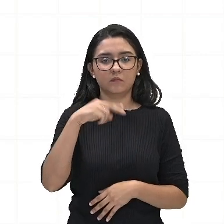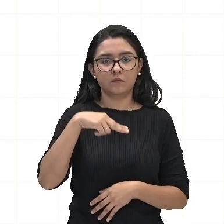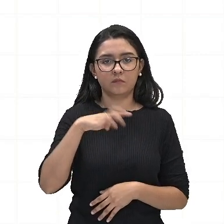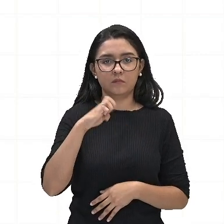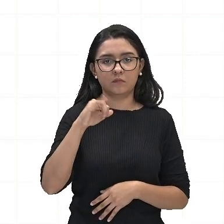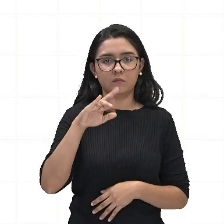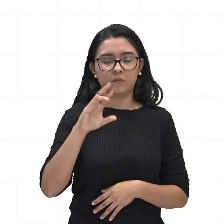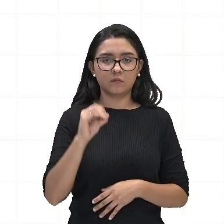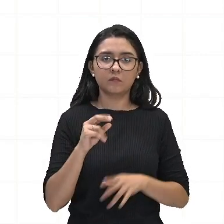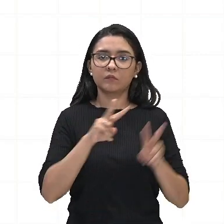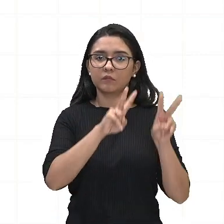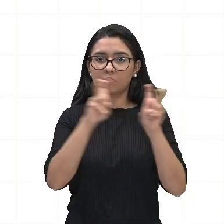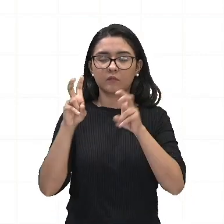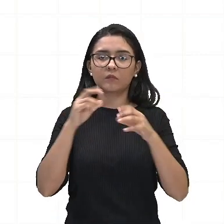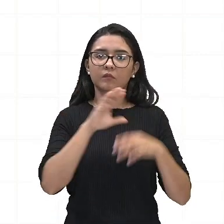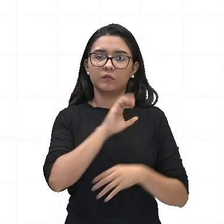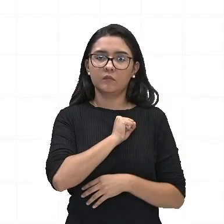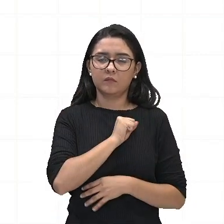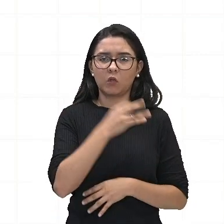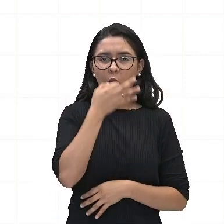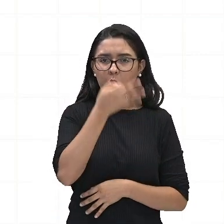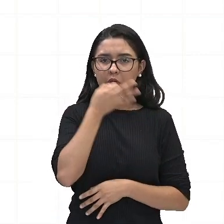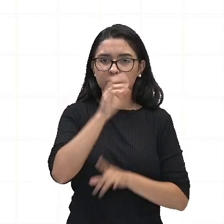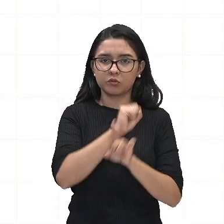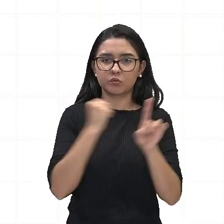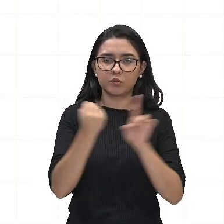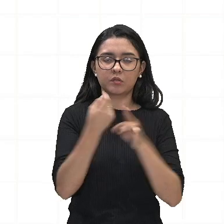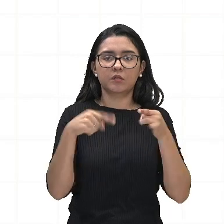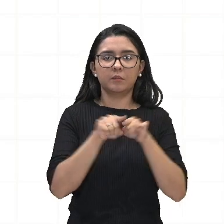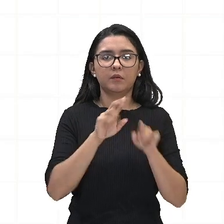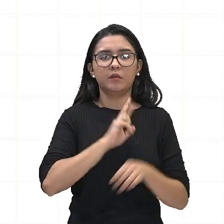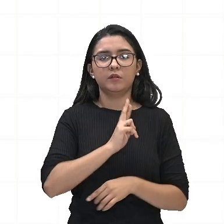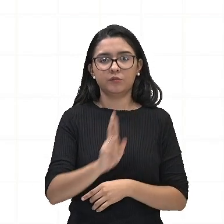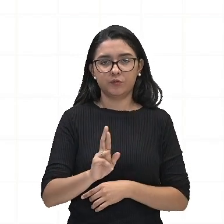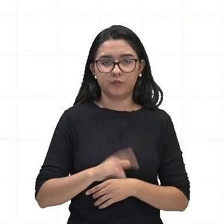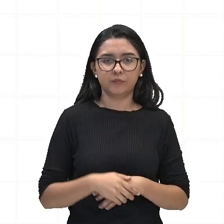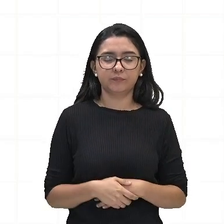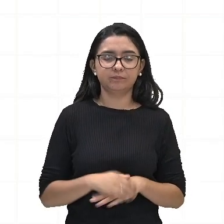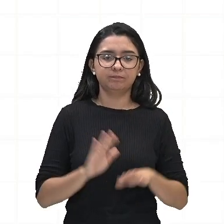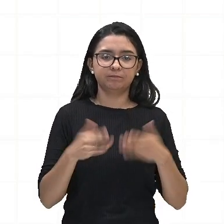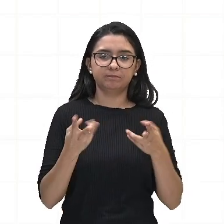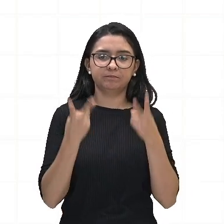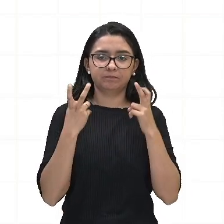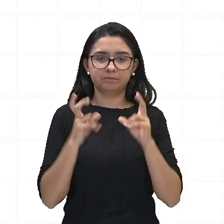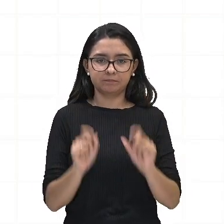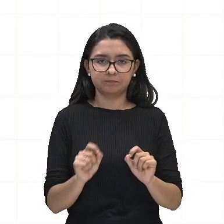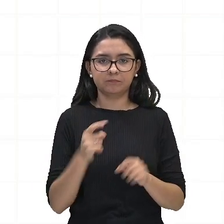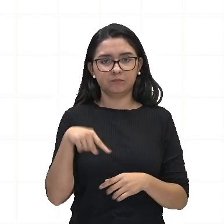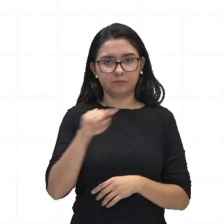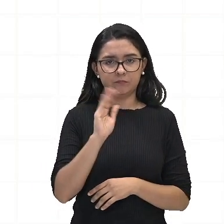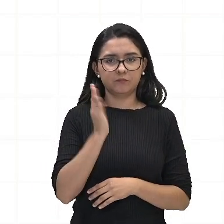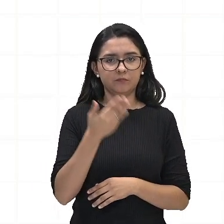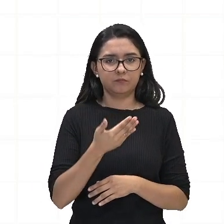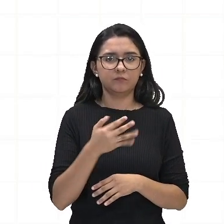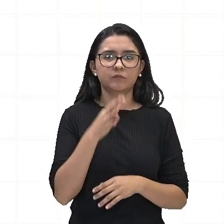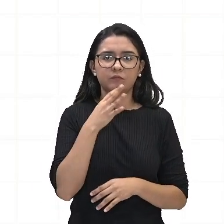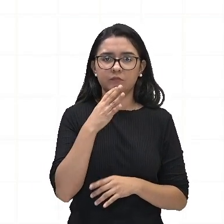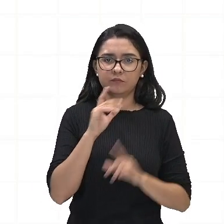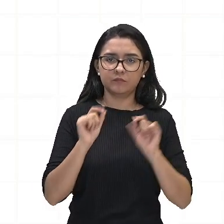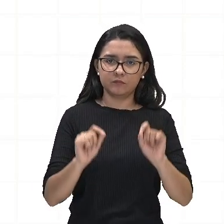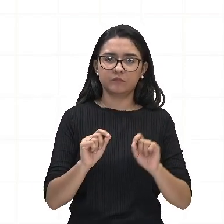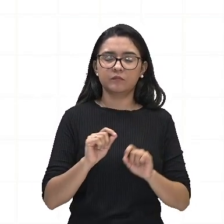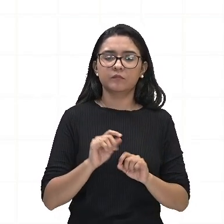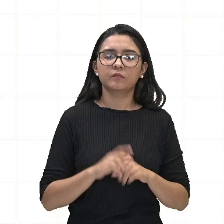temática amorosa, com crítica social e religiosa. Então, olha só, já ouvimos falar da palavra